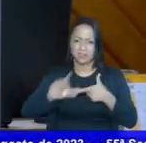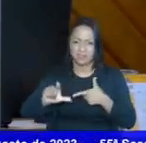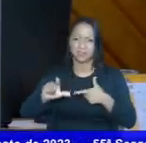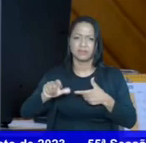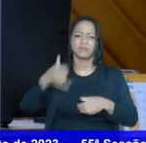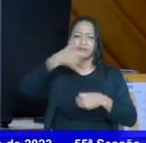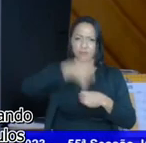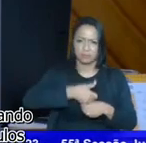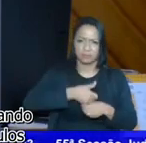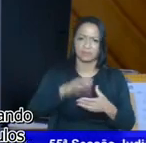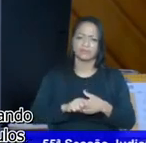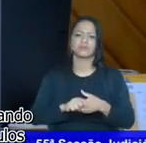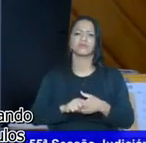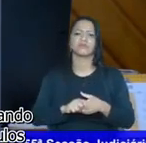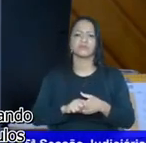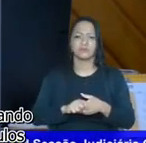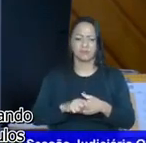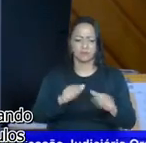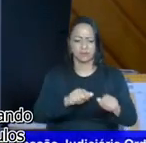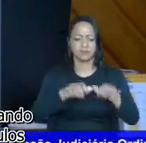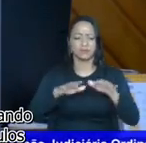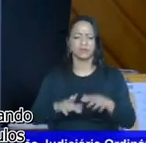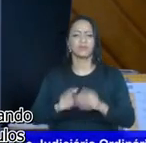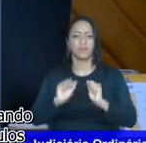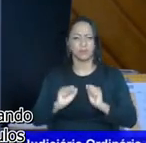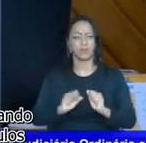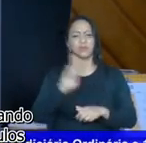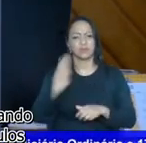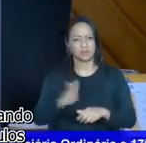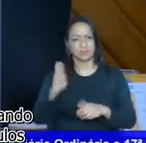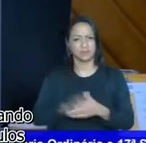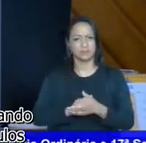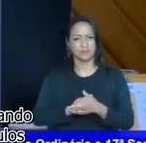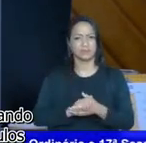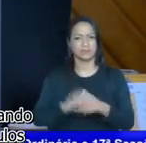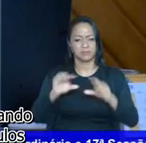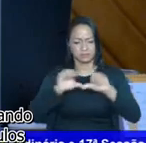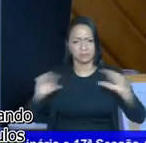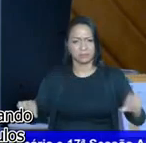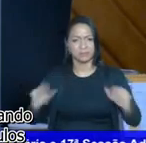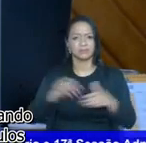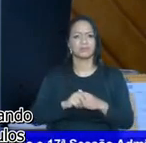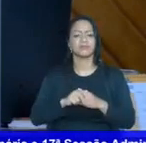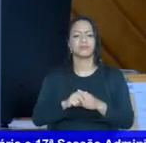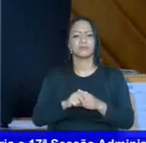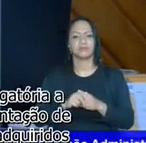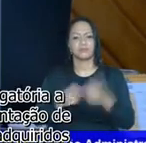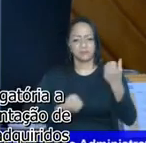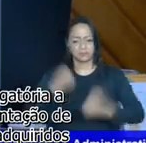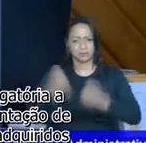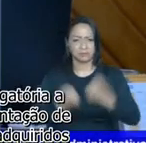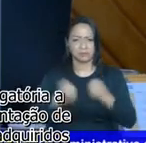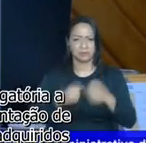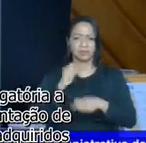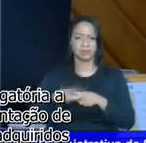utilizado no evento. Na carreata é justificável a aquisição por tickets. Quando a aquisição de combustível ocorre para suprir veículos utilizados